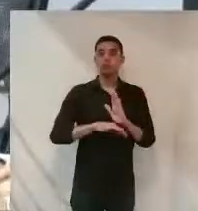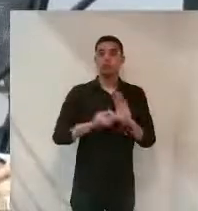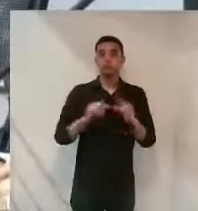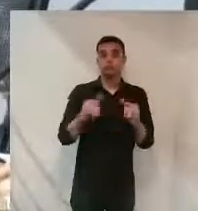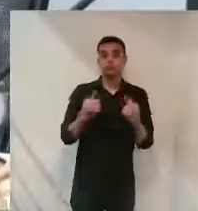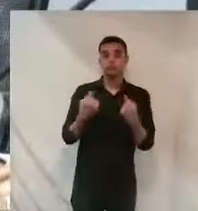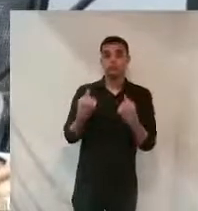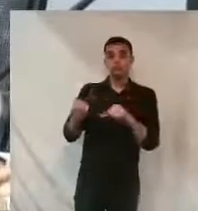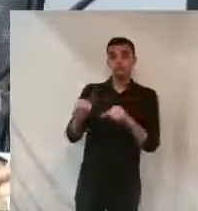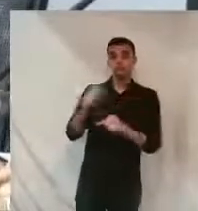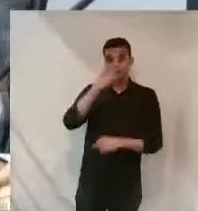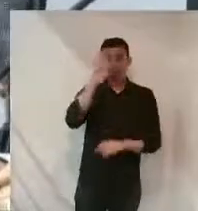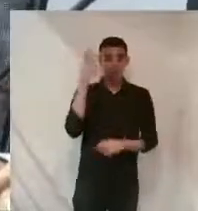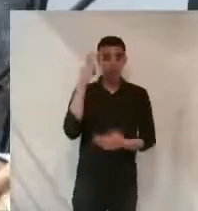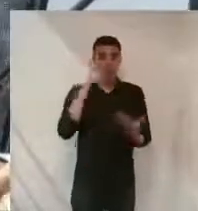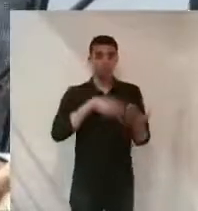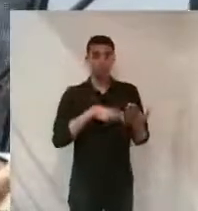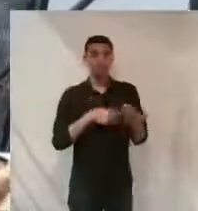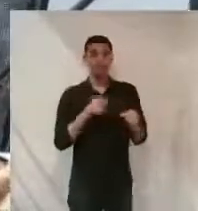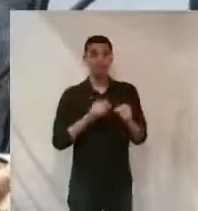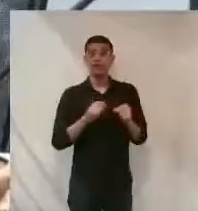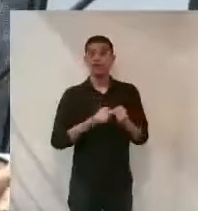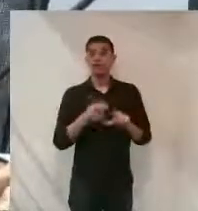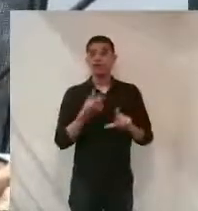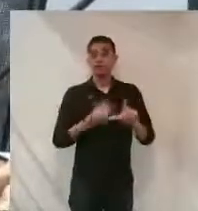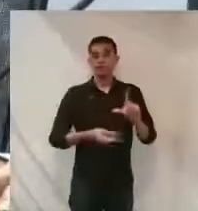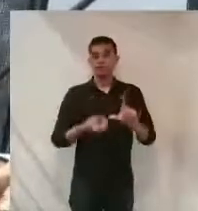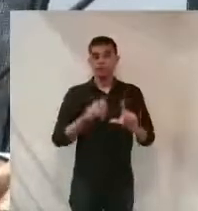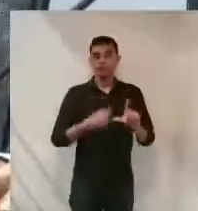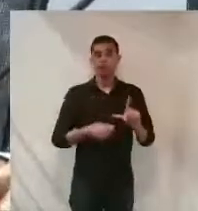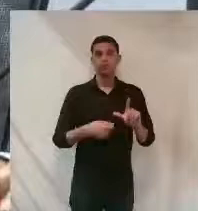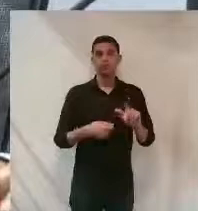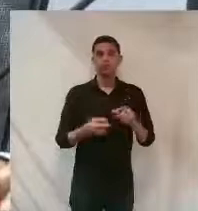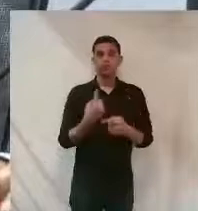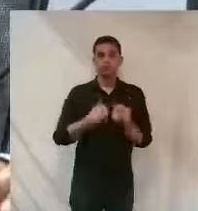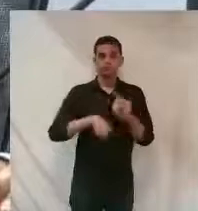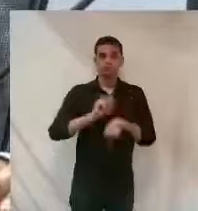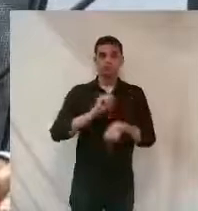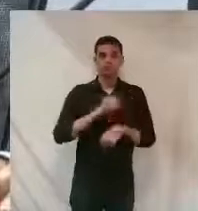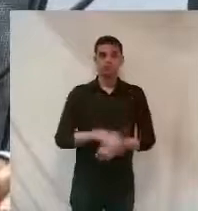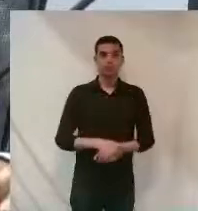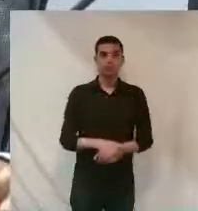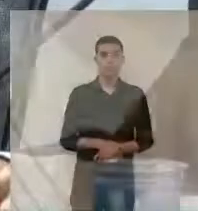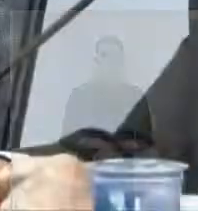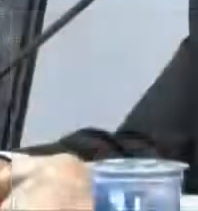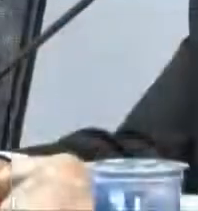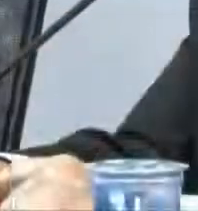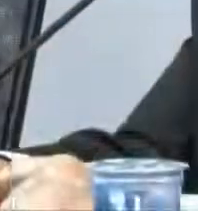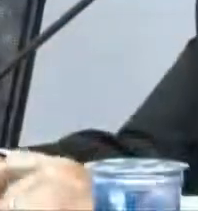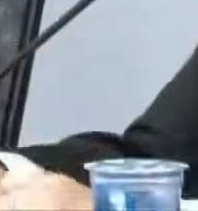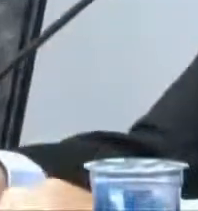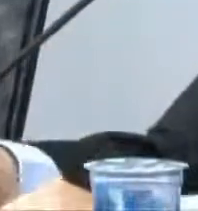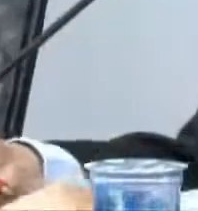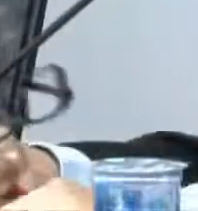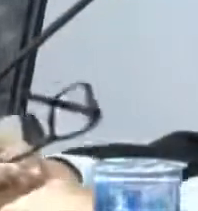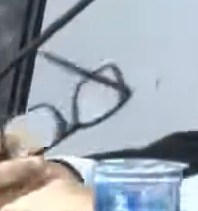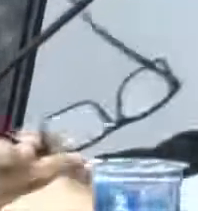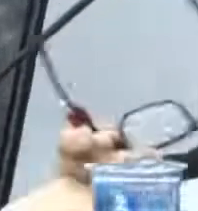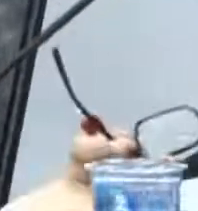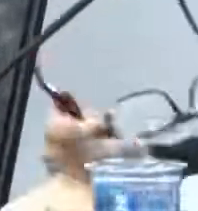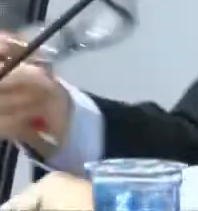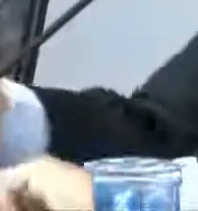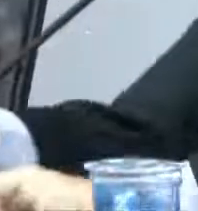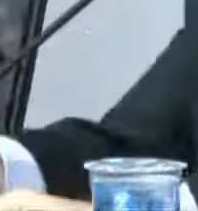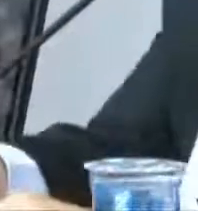desafiador, principalmente para quem tem que fazer logística reversa. Ele traz metas separadas ano a ano, né, em linha com o Planares, o